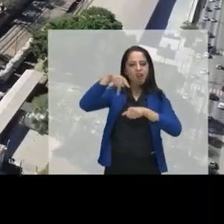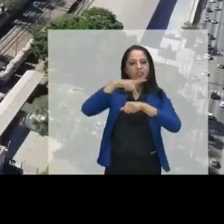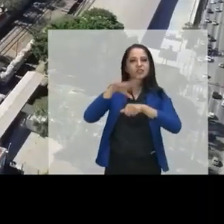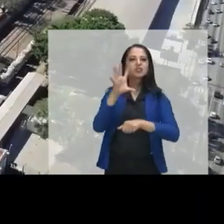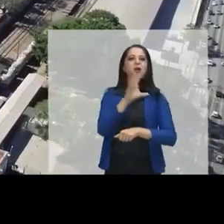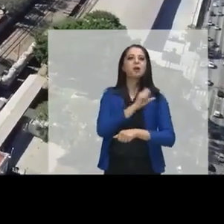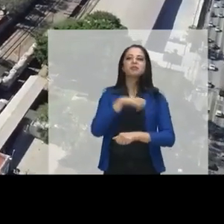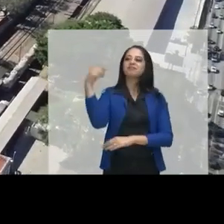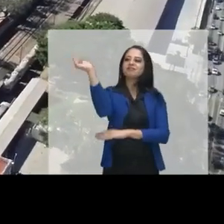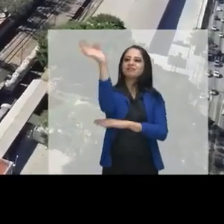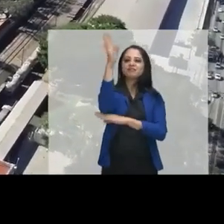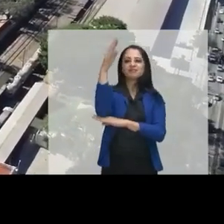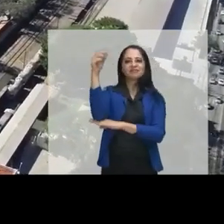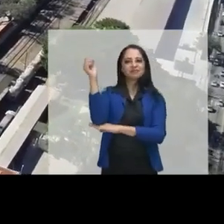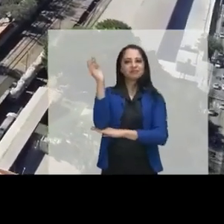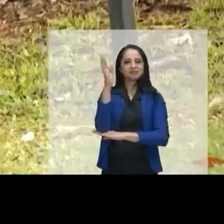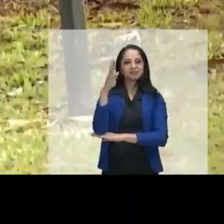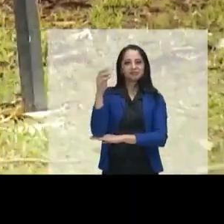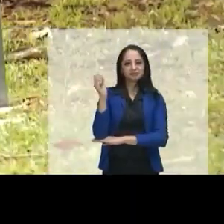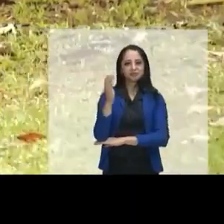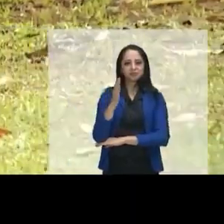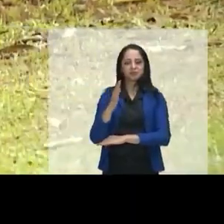p Brasil